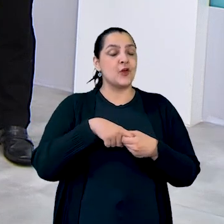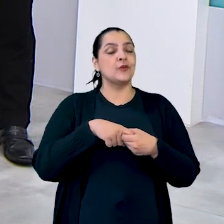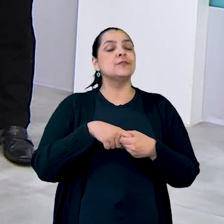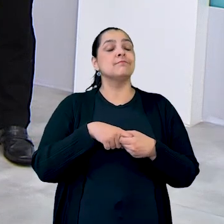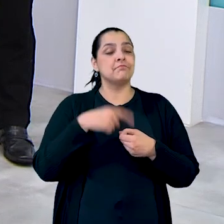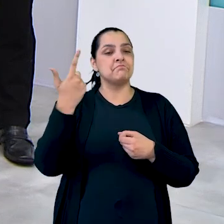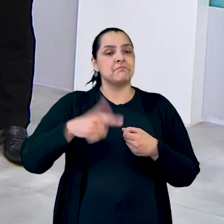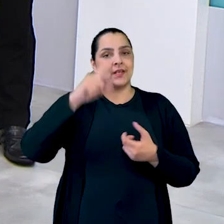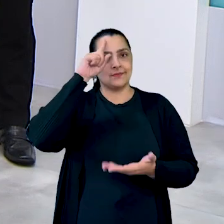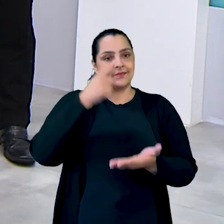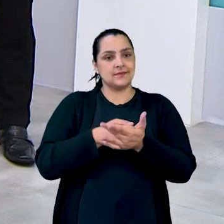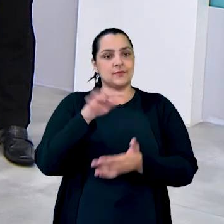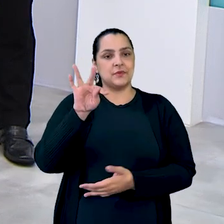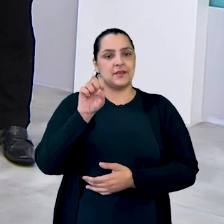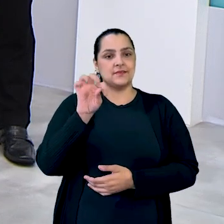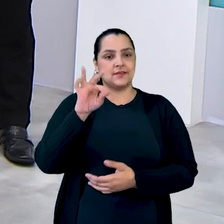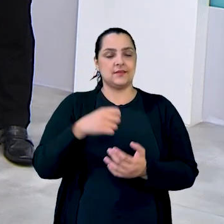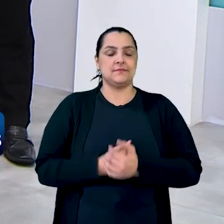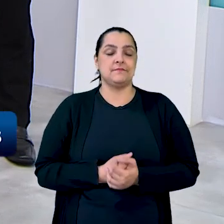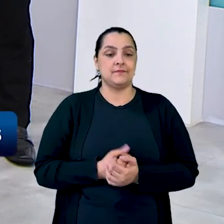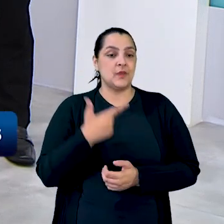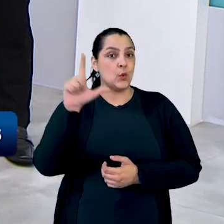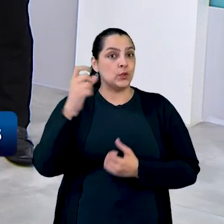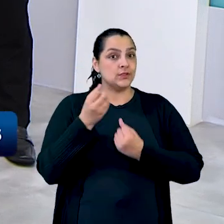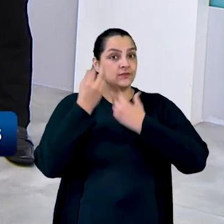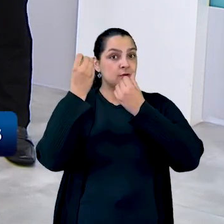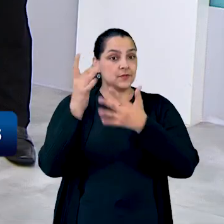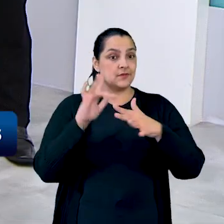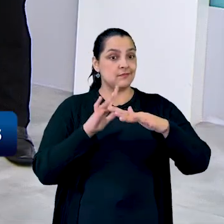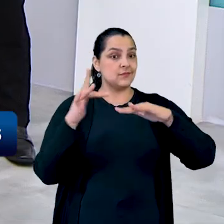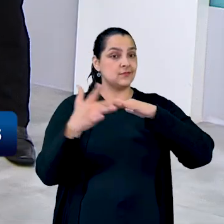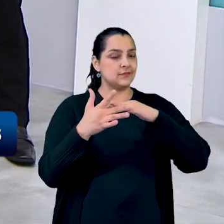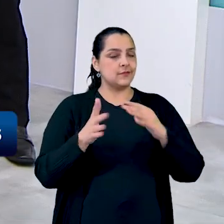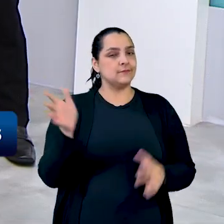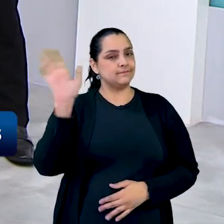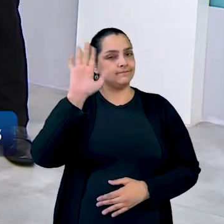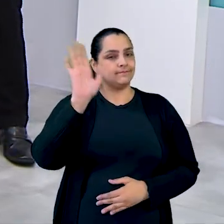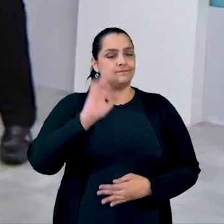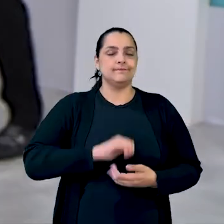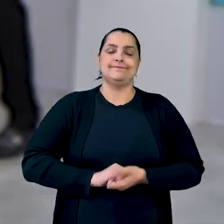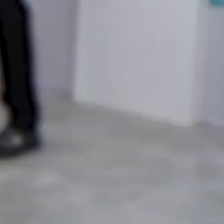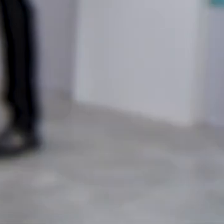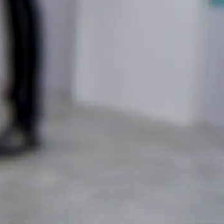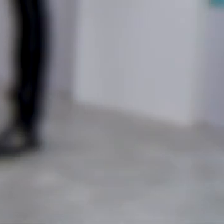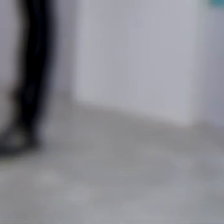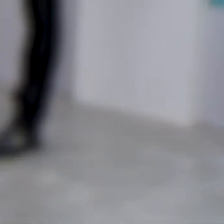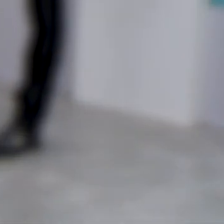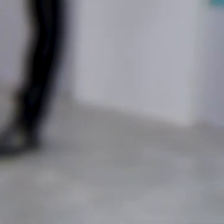decisões do Tribunal Superior do Trabalho. Você acompanha outras notícias pelas nossas redes. Tchau!